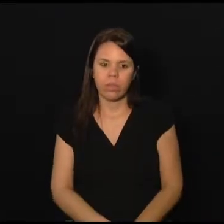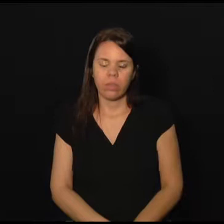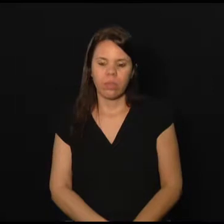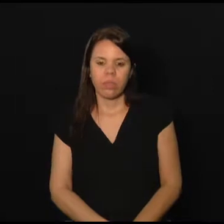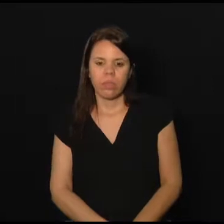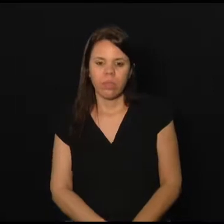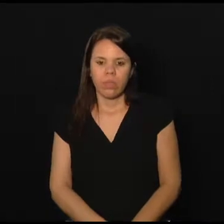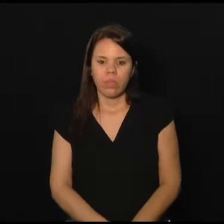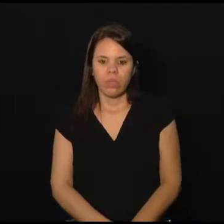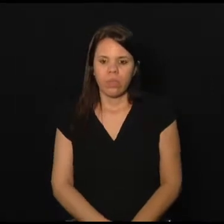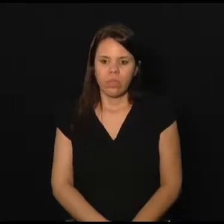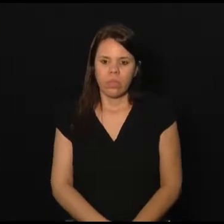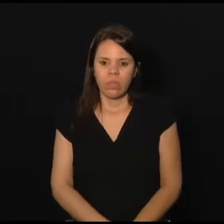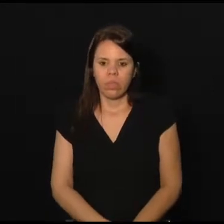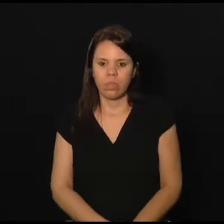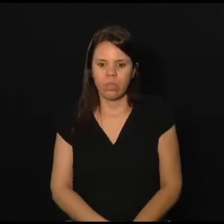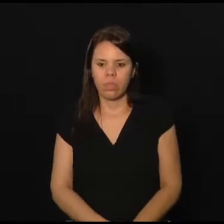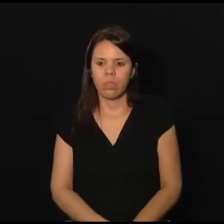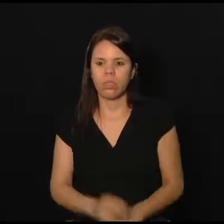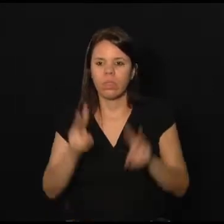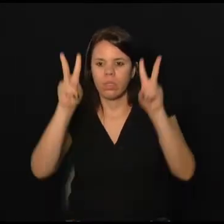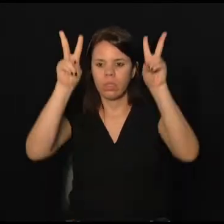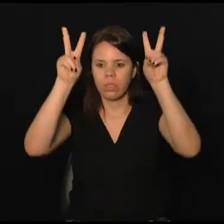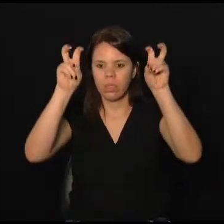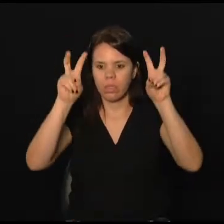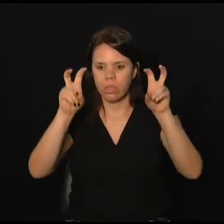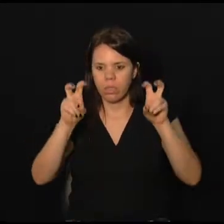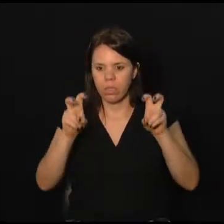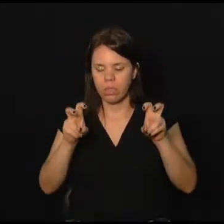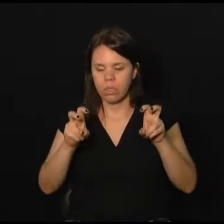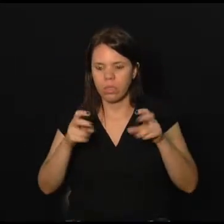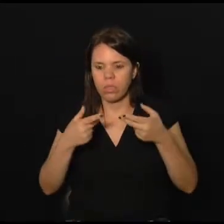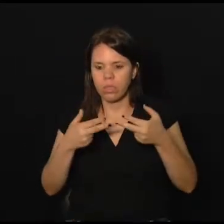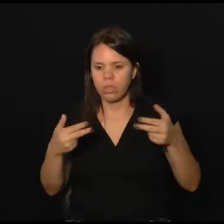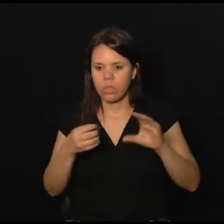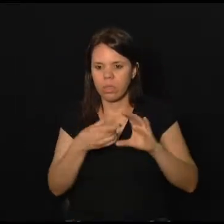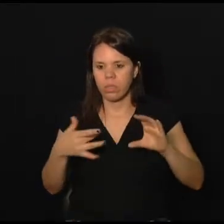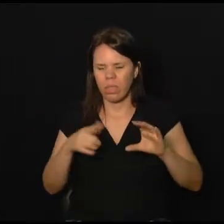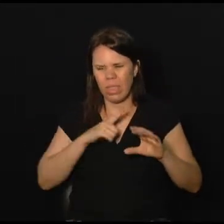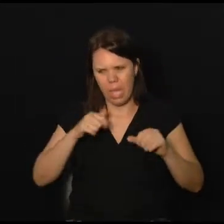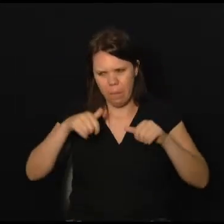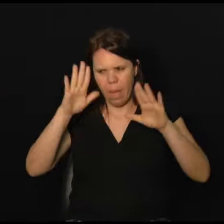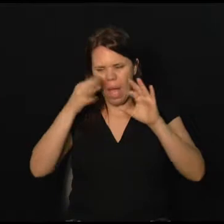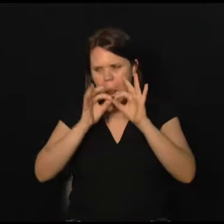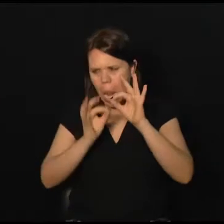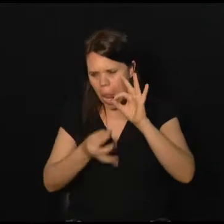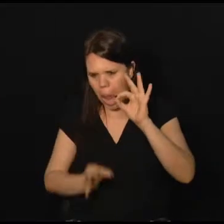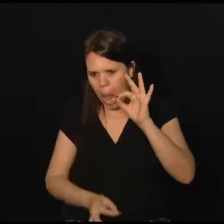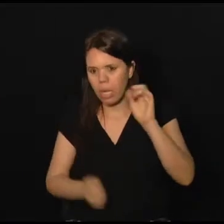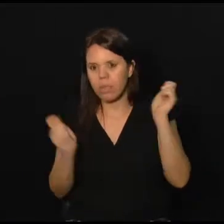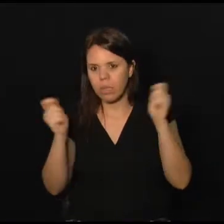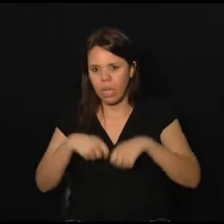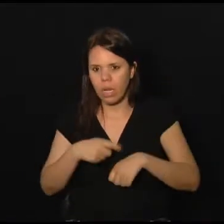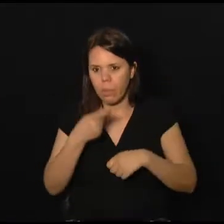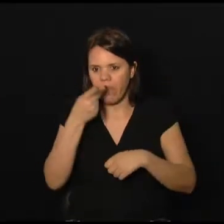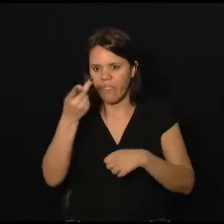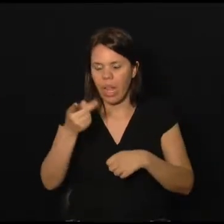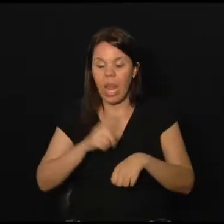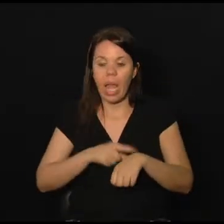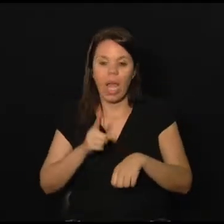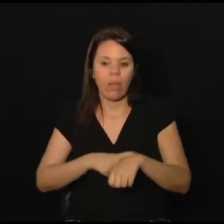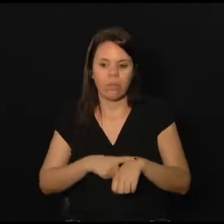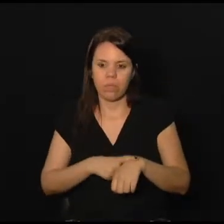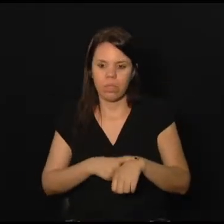Então, esses pontos que eu coloquei sobre algumas características, tem muito mais coisas que daria para falar, mas devido ao